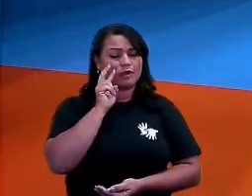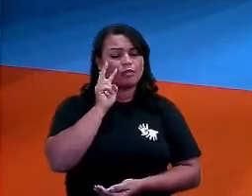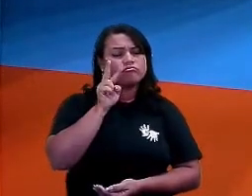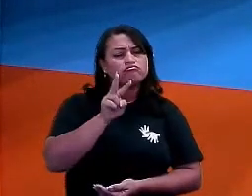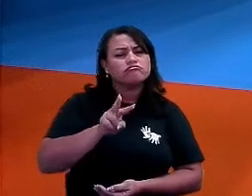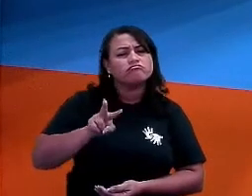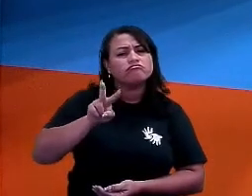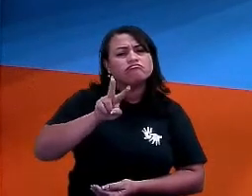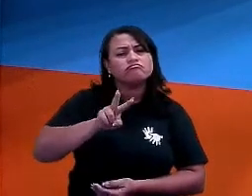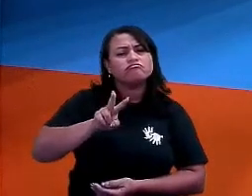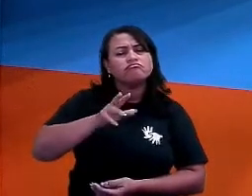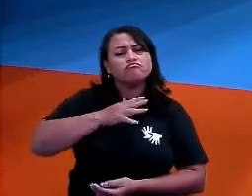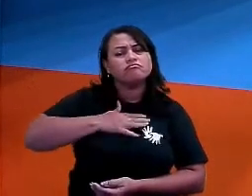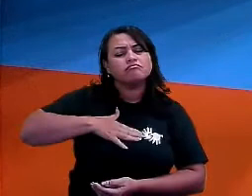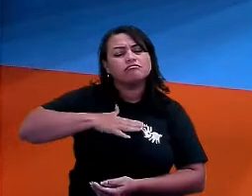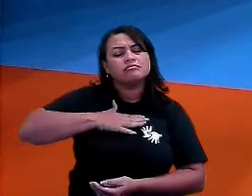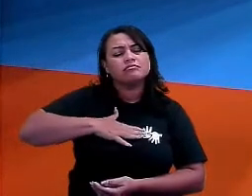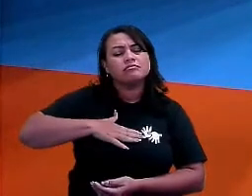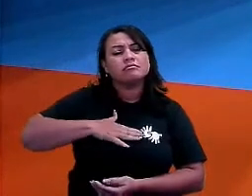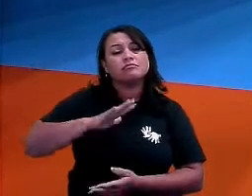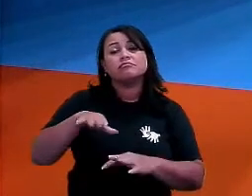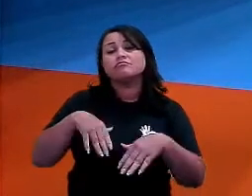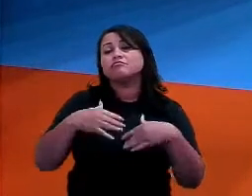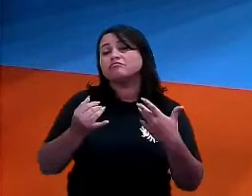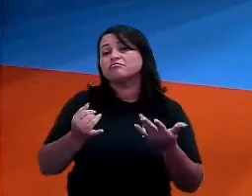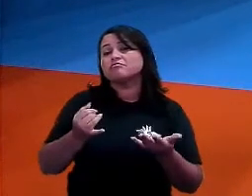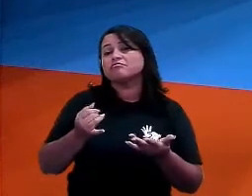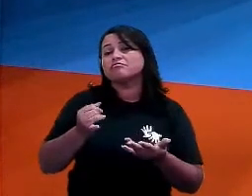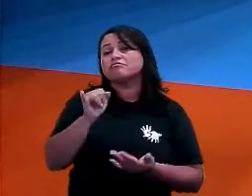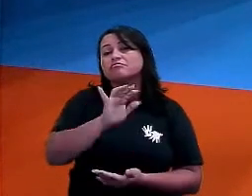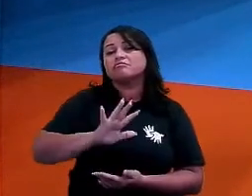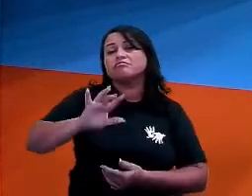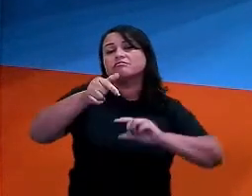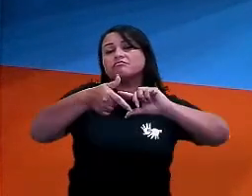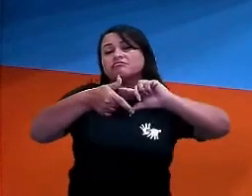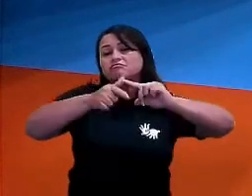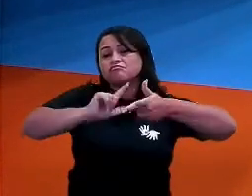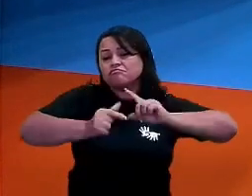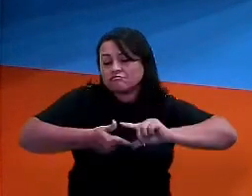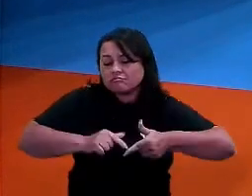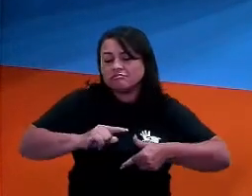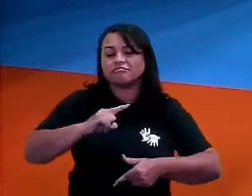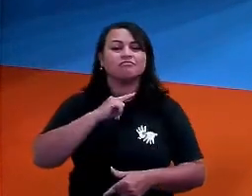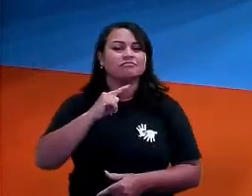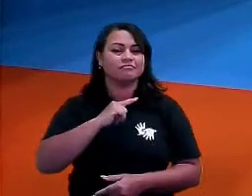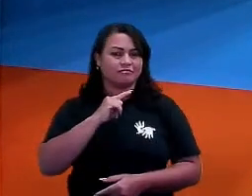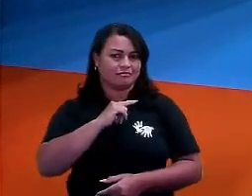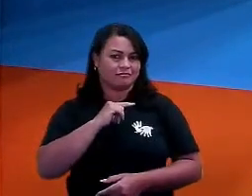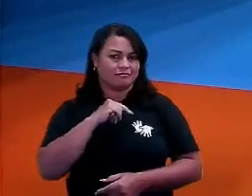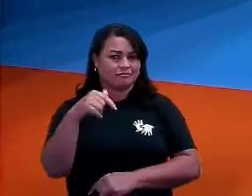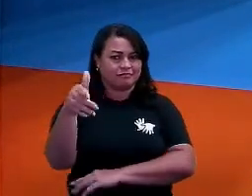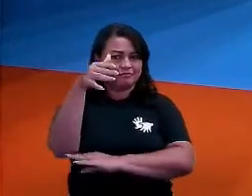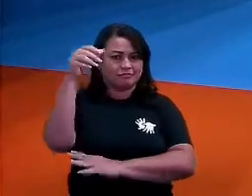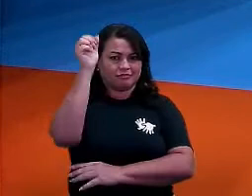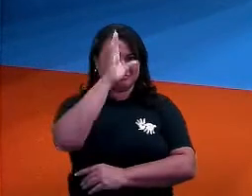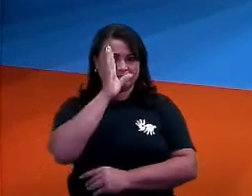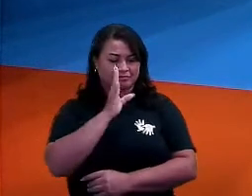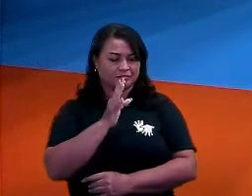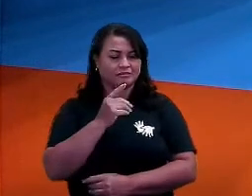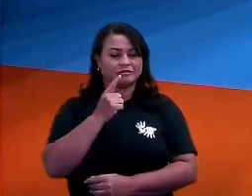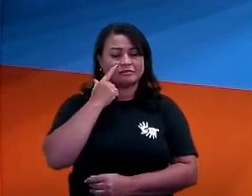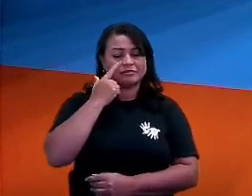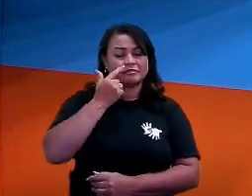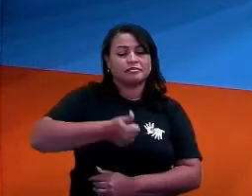olha bem direitinho para ela e vê quais são as figuras geométricas que eu vou ter na bandeira do Brasil. Primeiro,